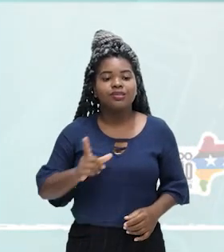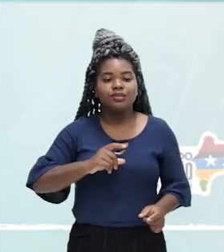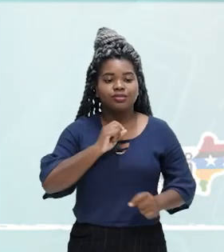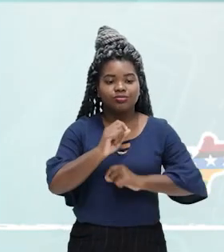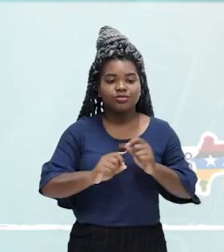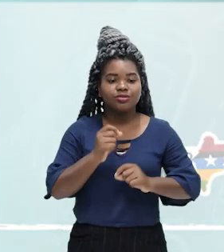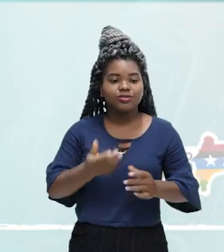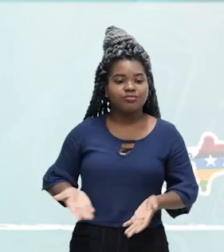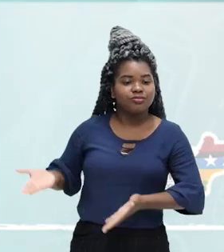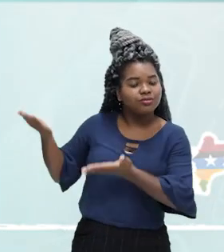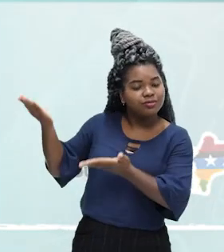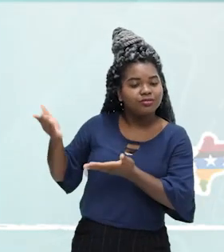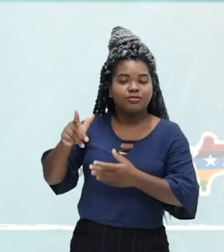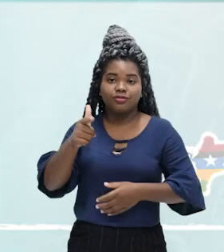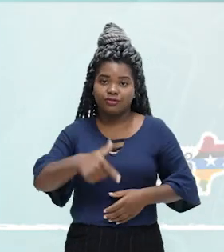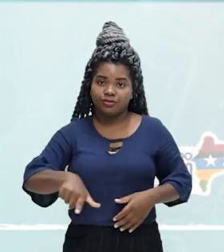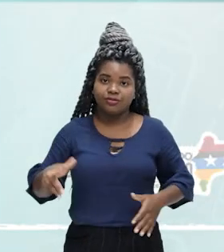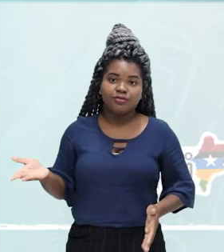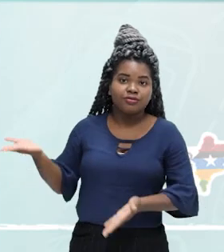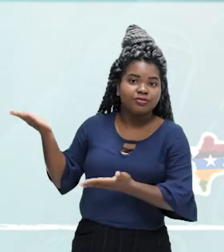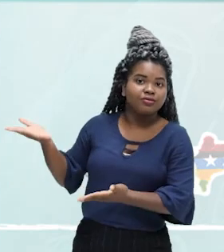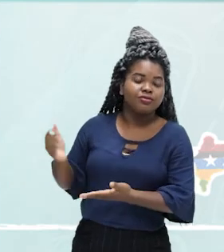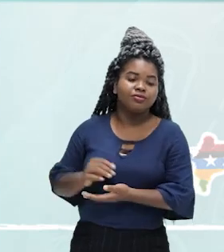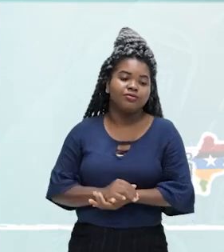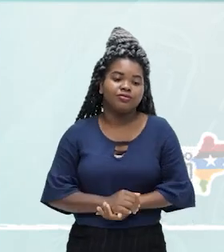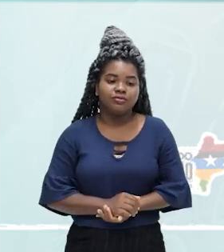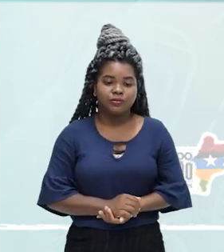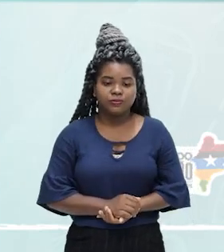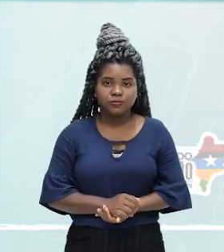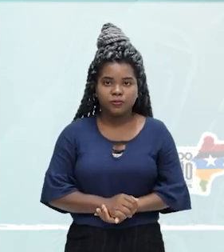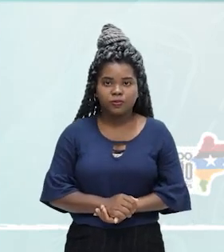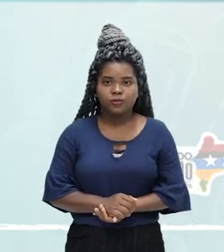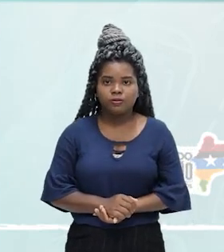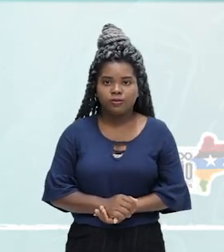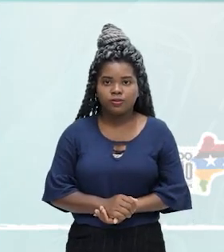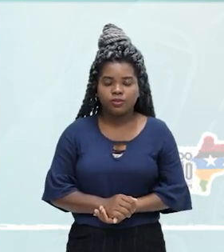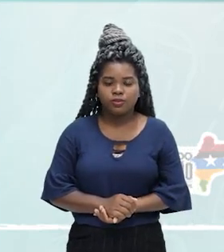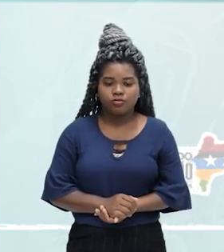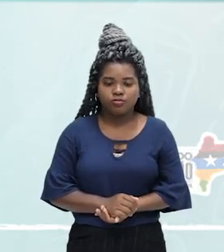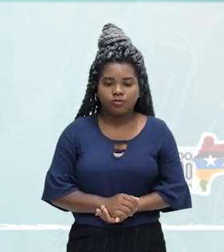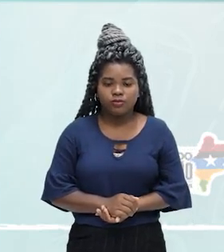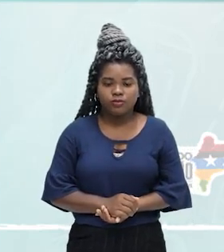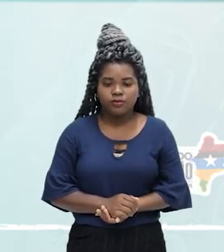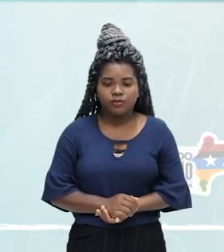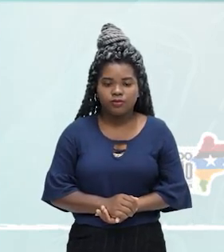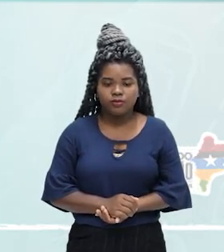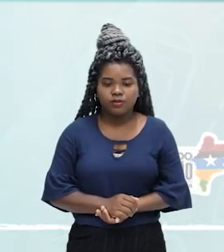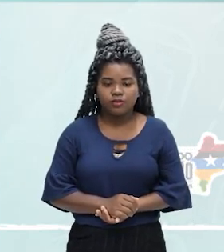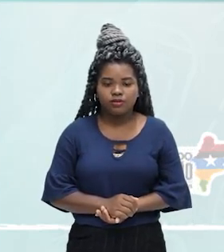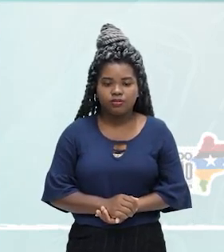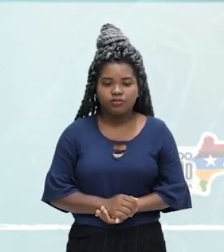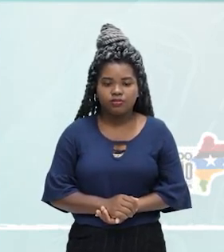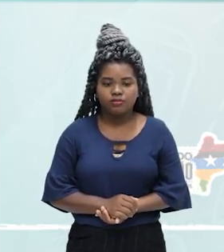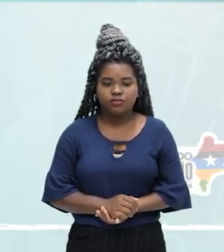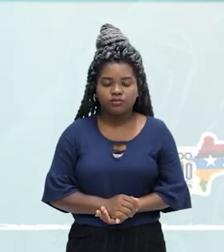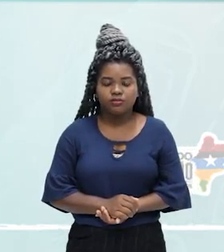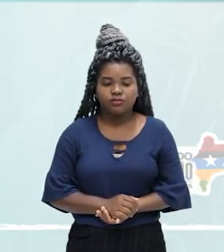Impassibilidade, contenção emocional. Busca-se uma explicação lógica e científica para o comportamento. Então,